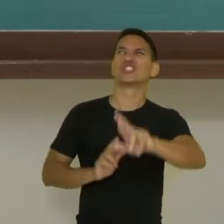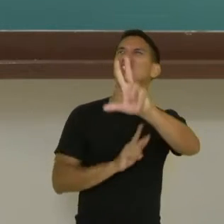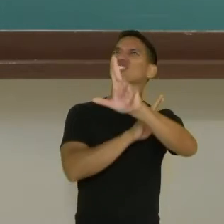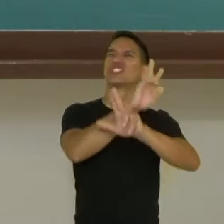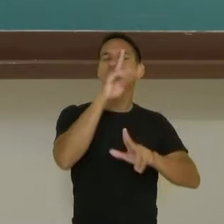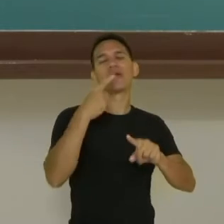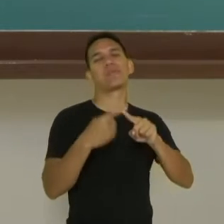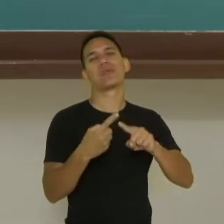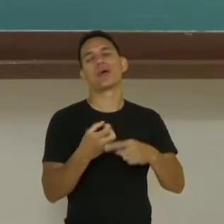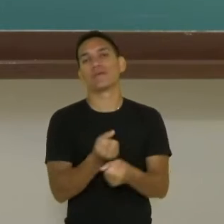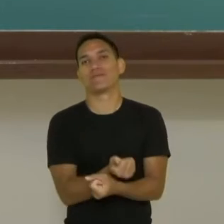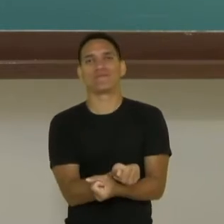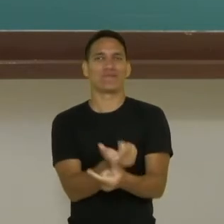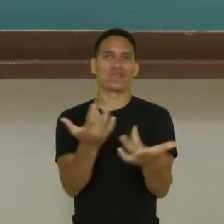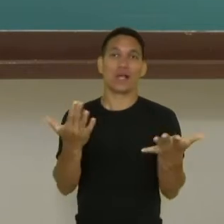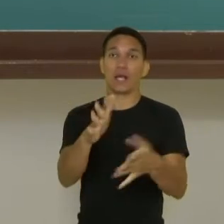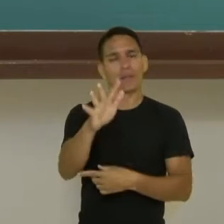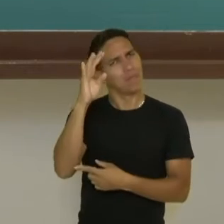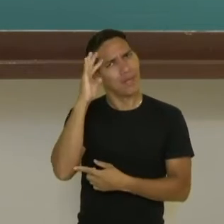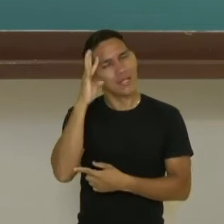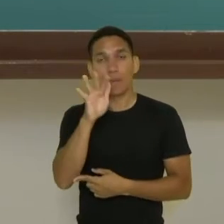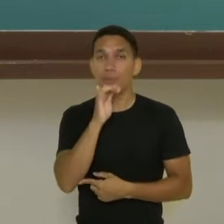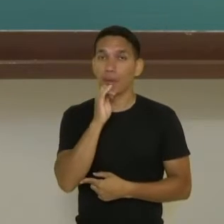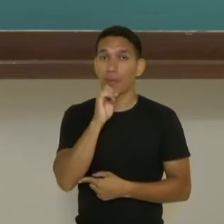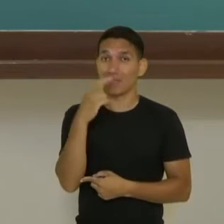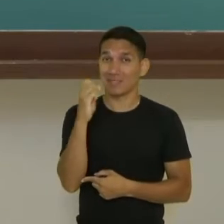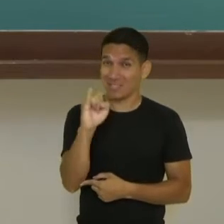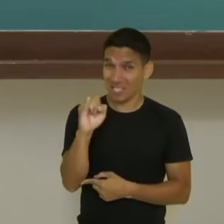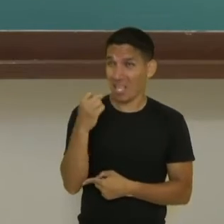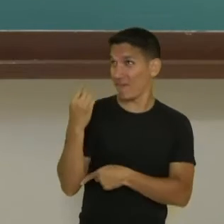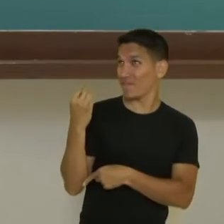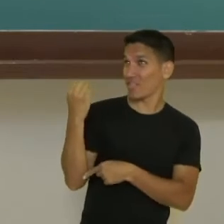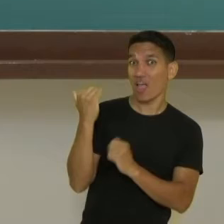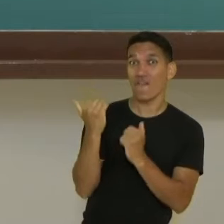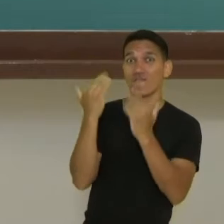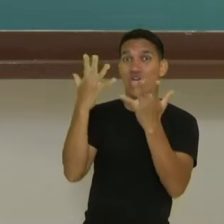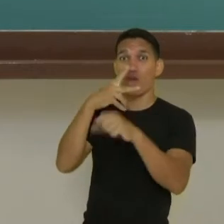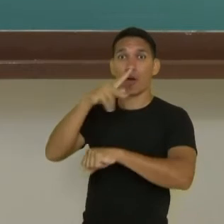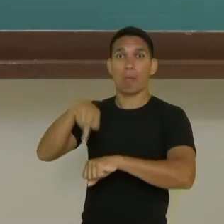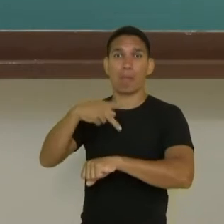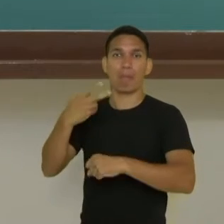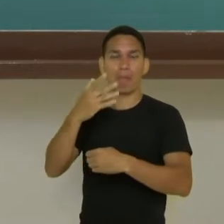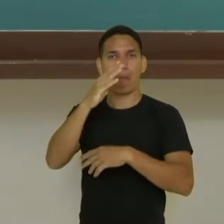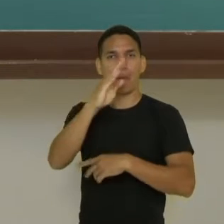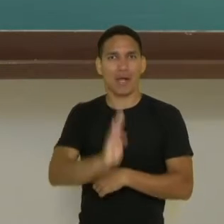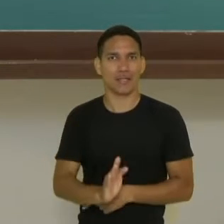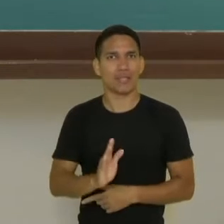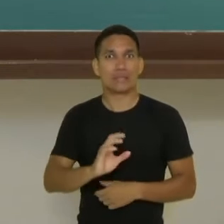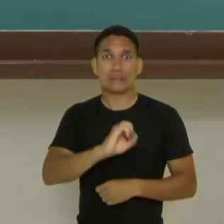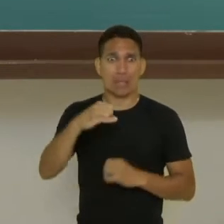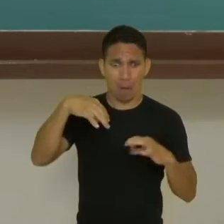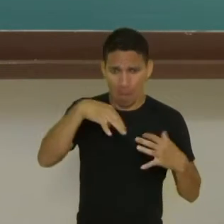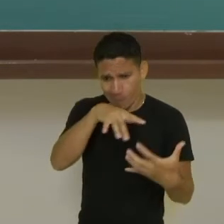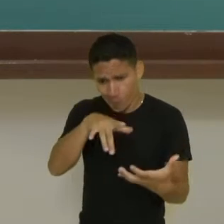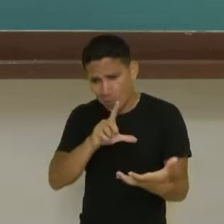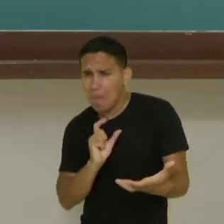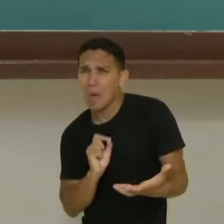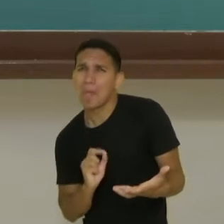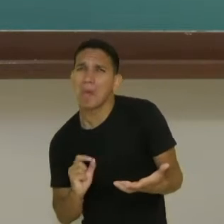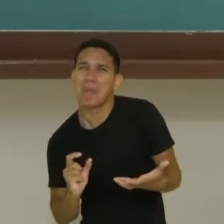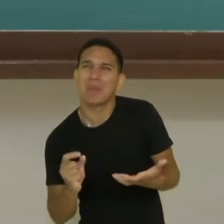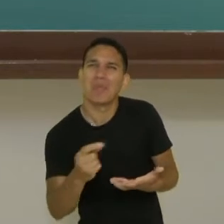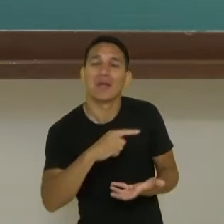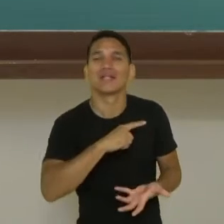muito múltiplas. Você imagina, então, você saindo do Brasil, pegando o mapa mundi, por exemplo. A gente fala de uma questão aí, um